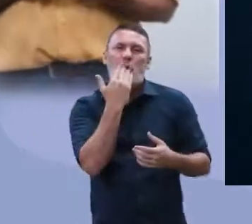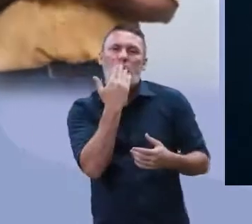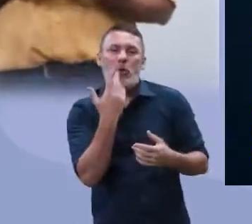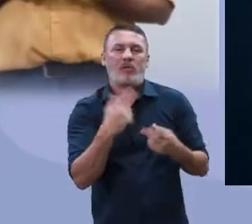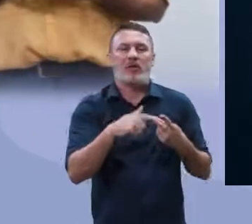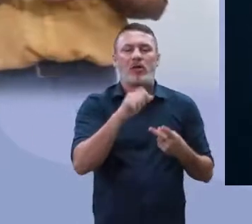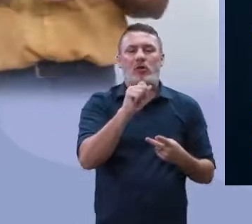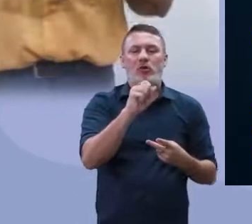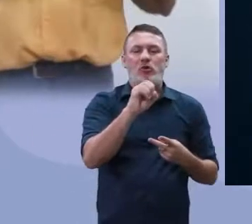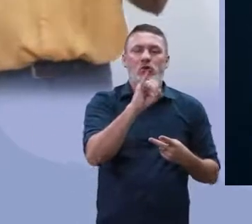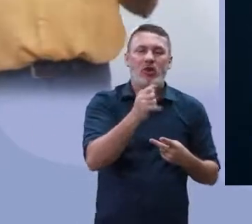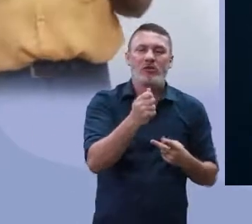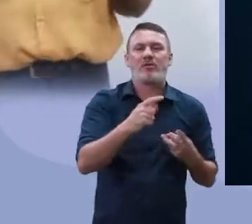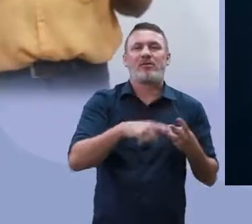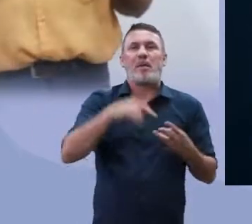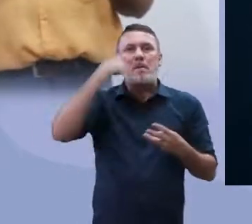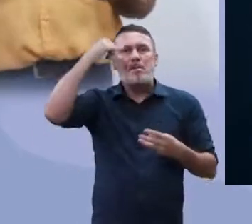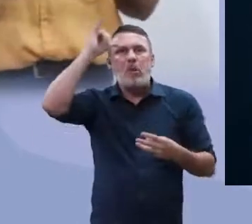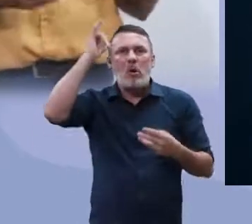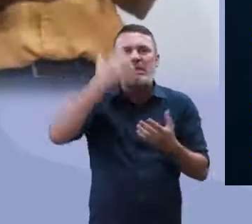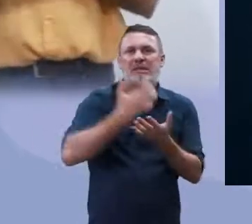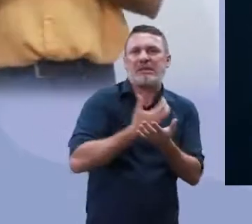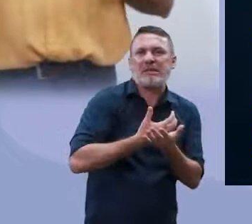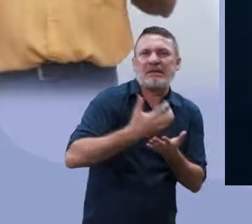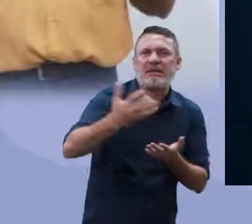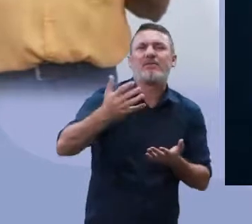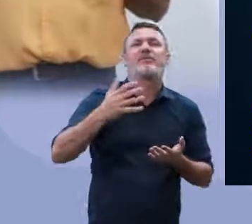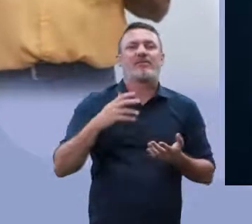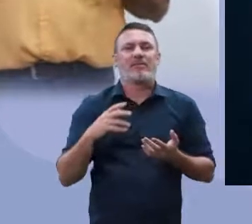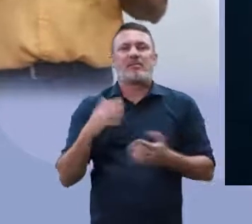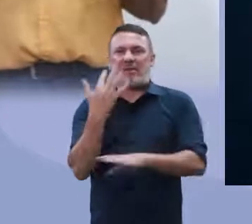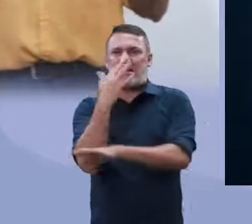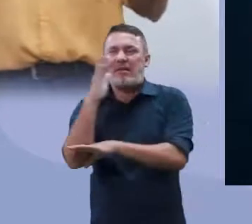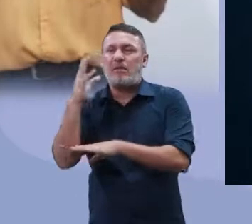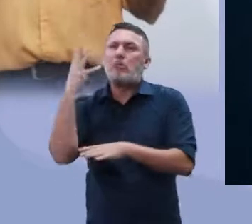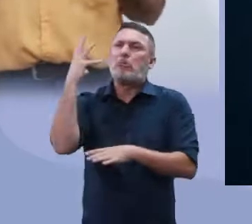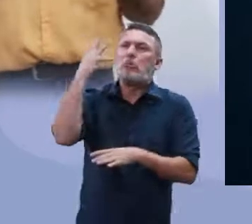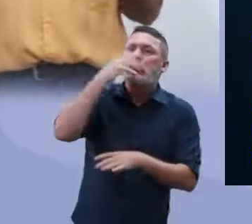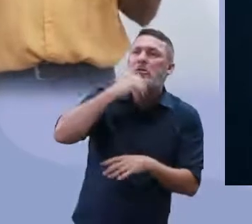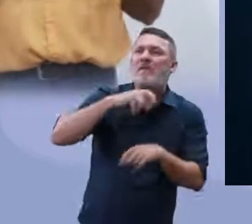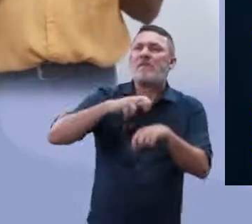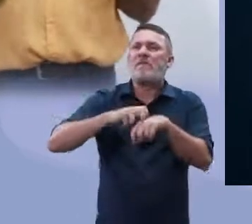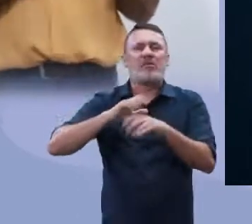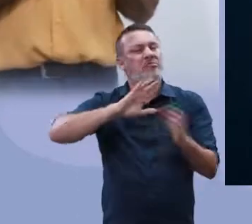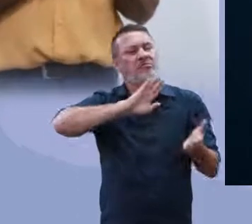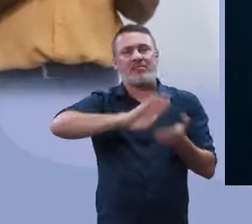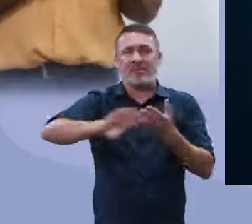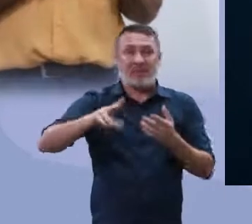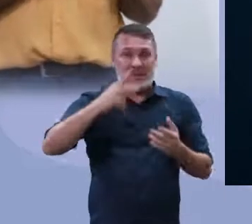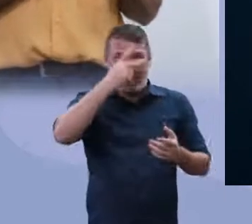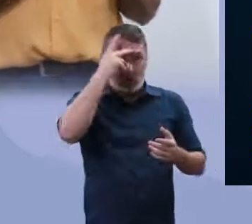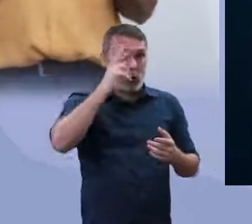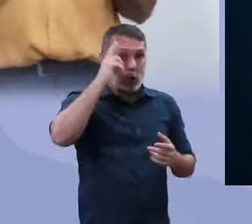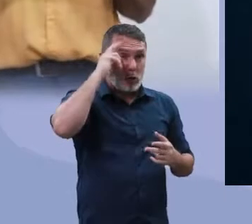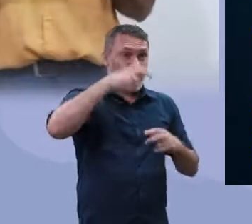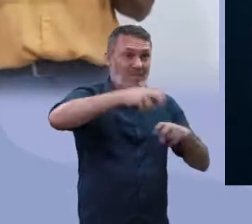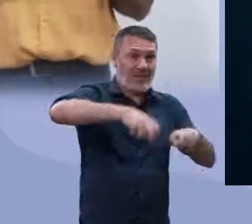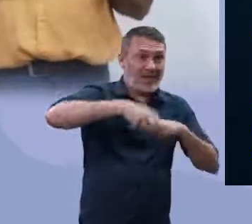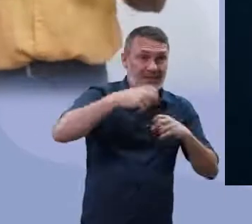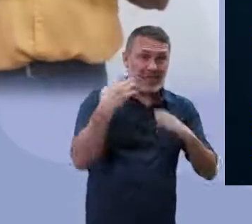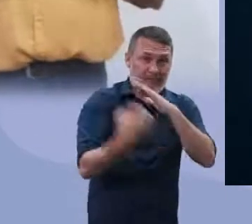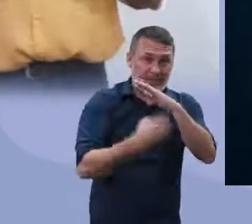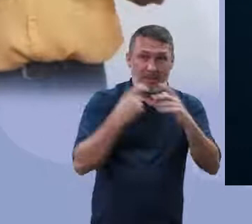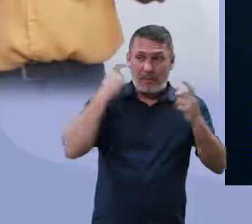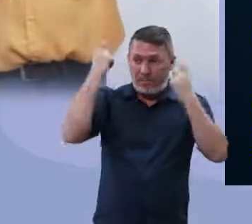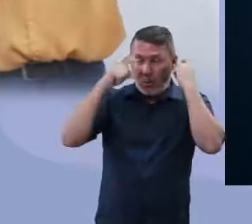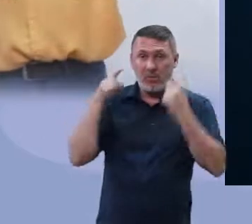gado bovino, né, e aí é quando, né, essas pessoas não se importam com o desmatamento. E aí é quando